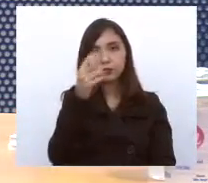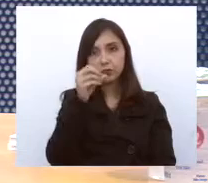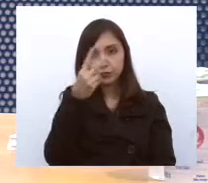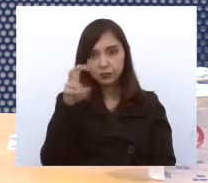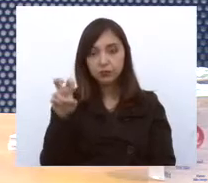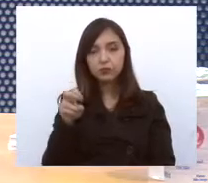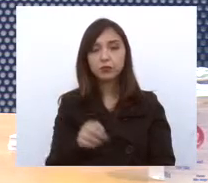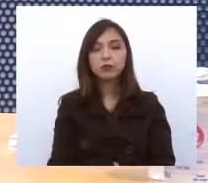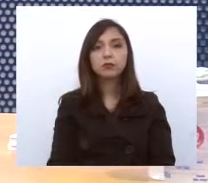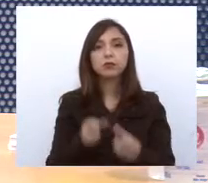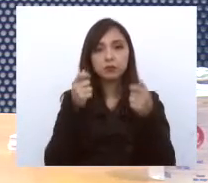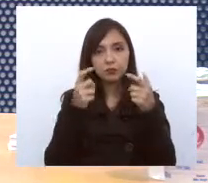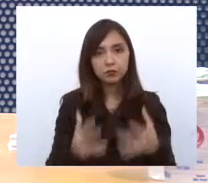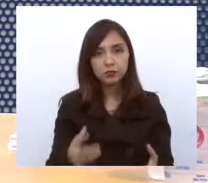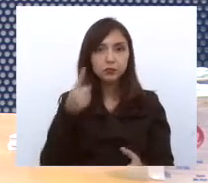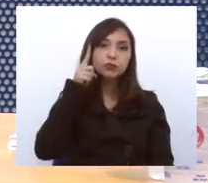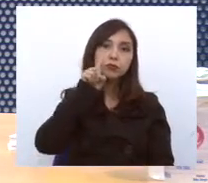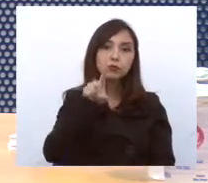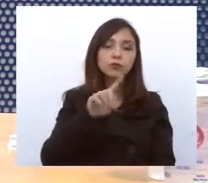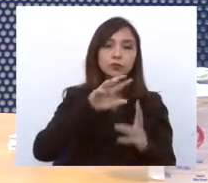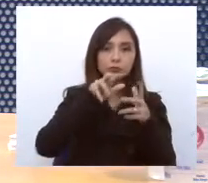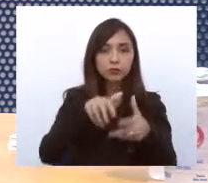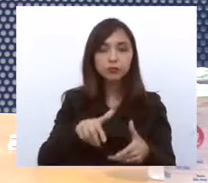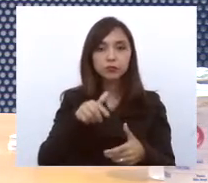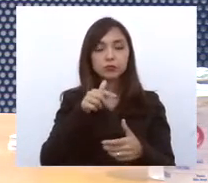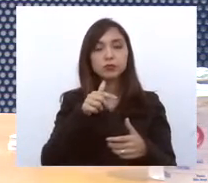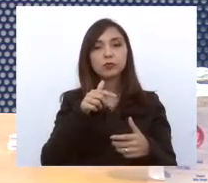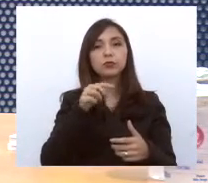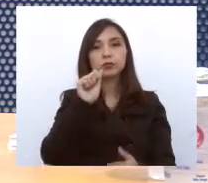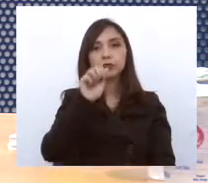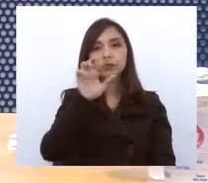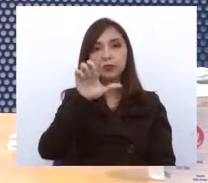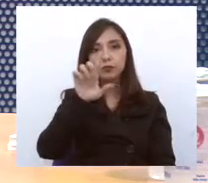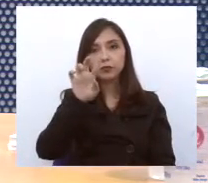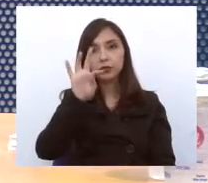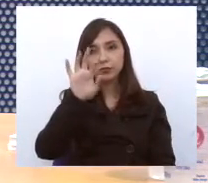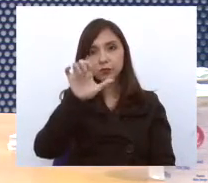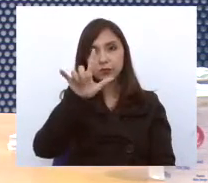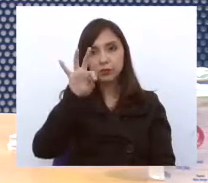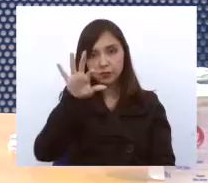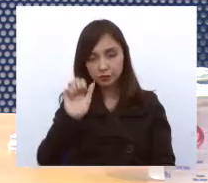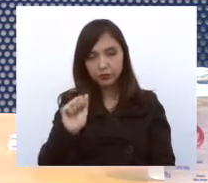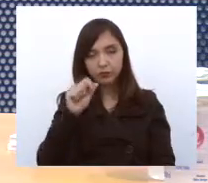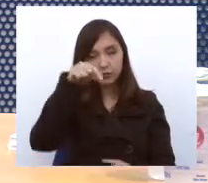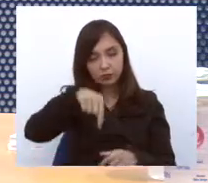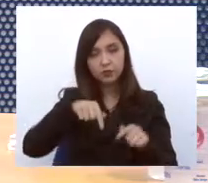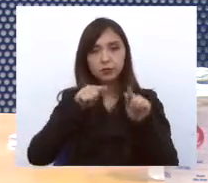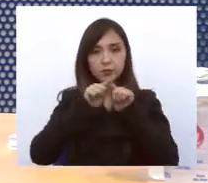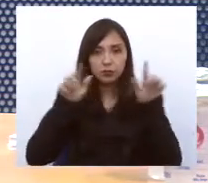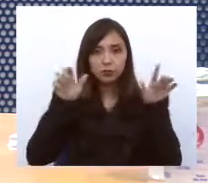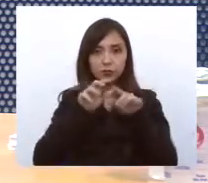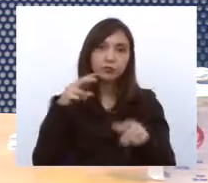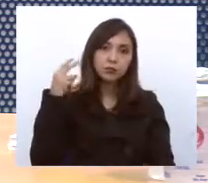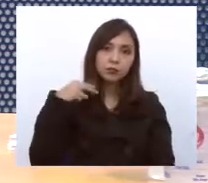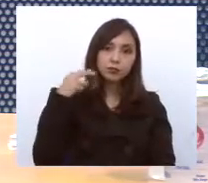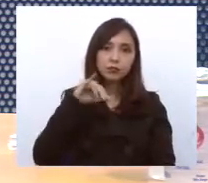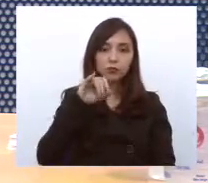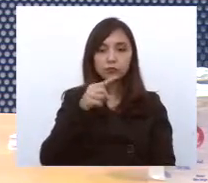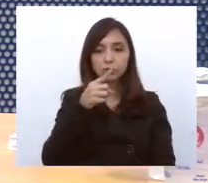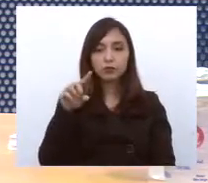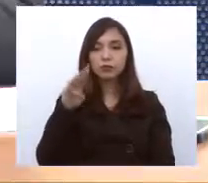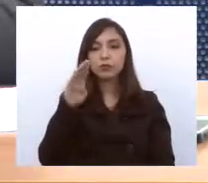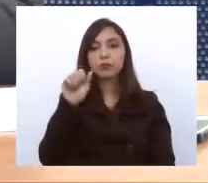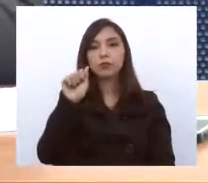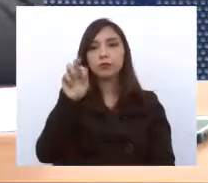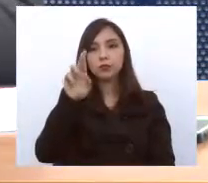4694/2015. Institui o Dia Municipal do Atleta Guarulhense no calendário oficial do município de Guarulhos. Autor, vereador João